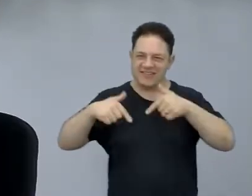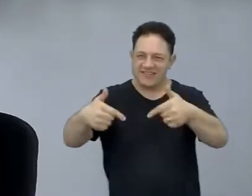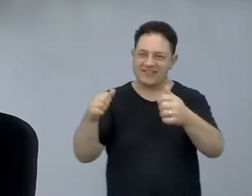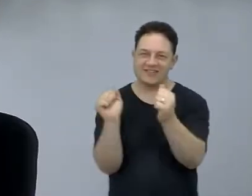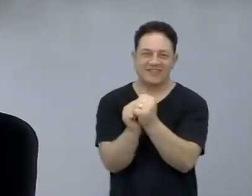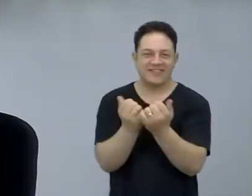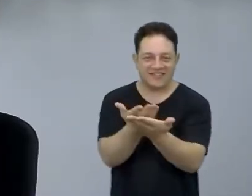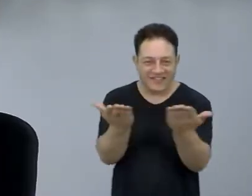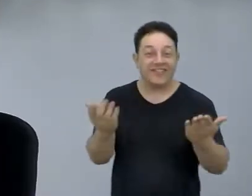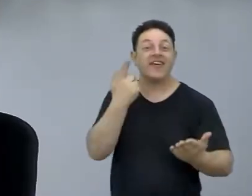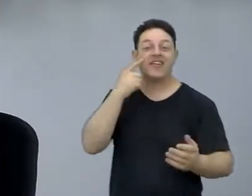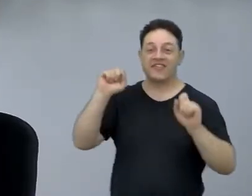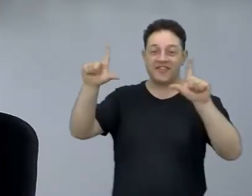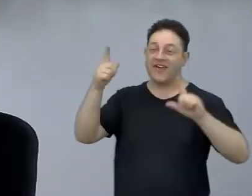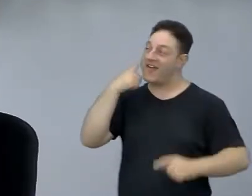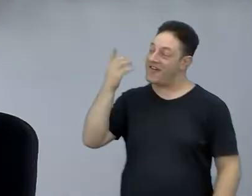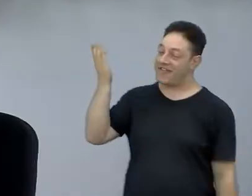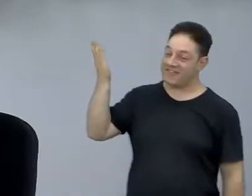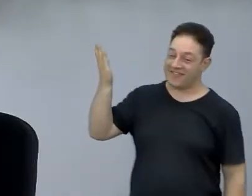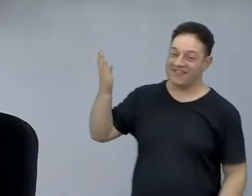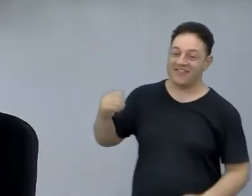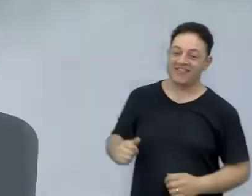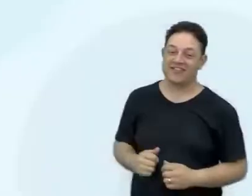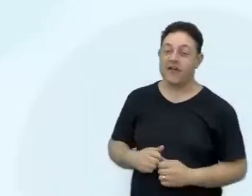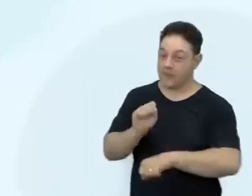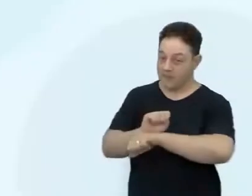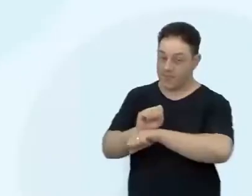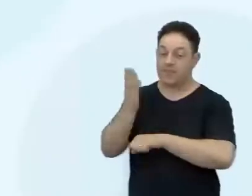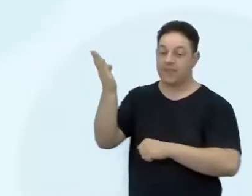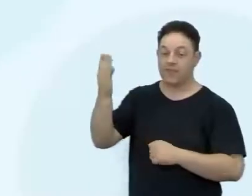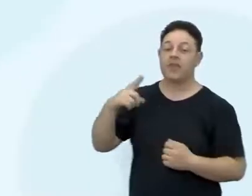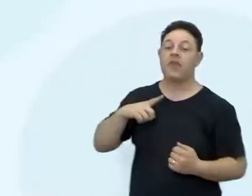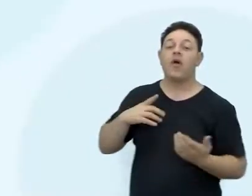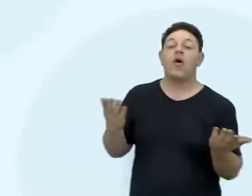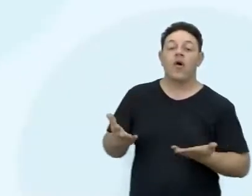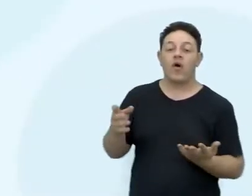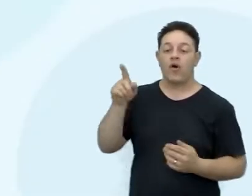vocês. Coloca na tela, por favor, olha lá, ó. A gente tem hoje aqui,